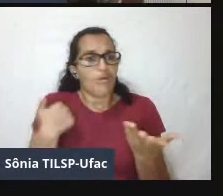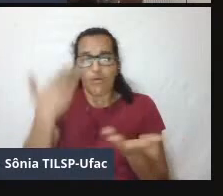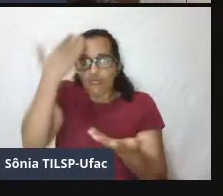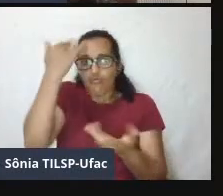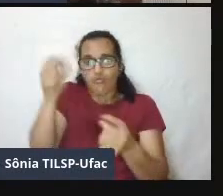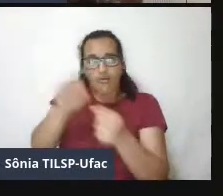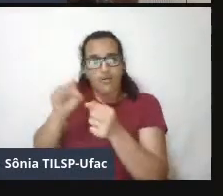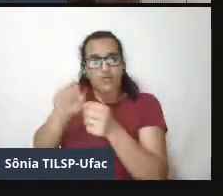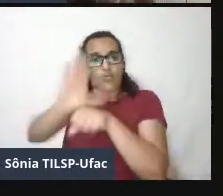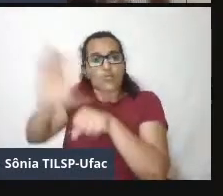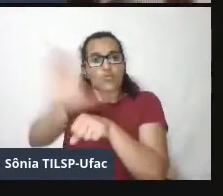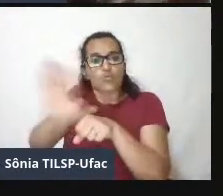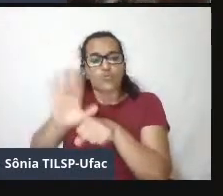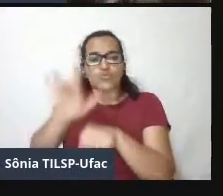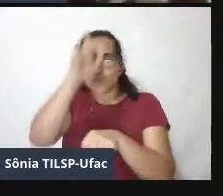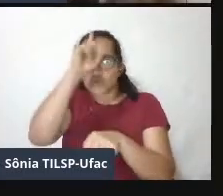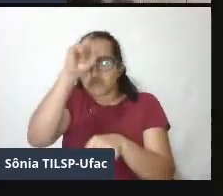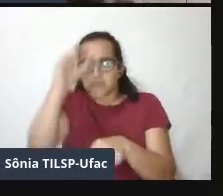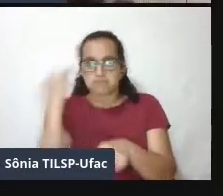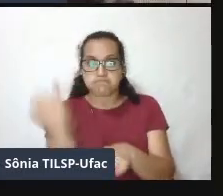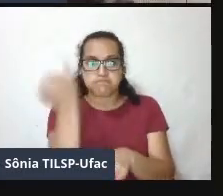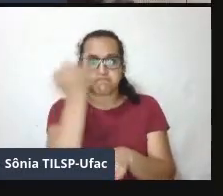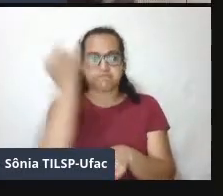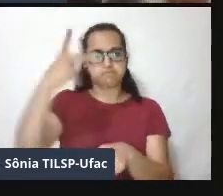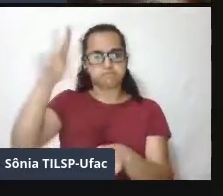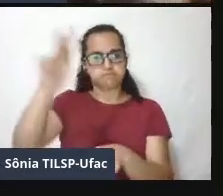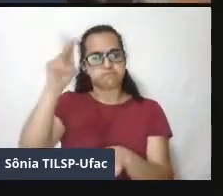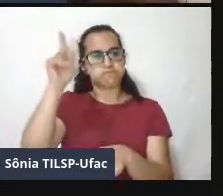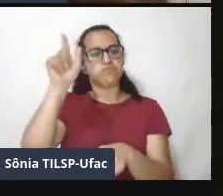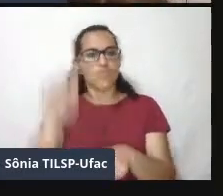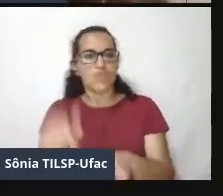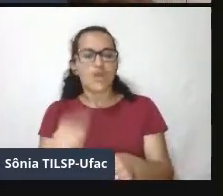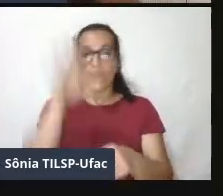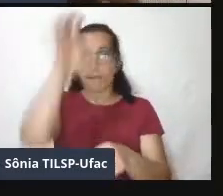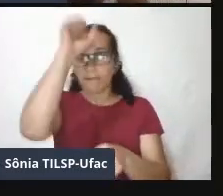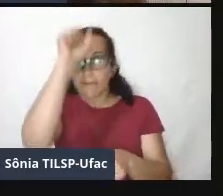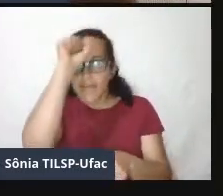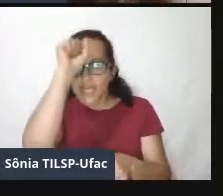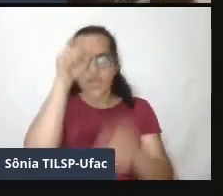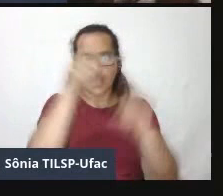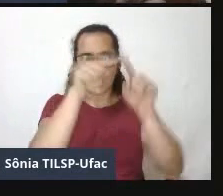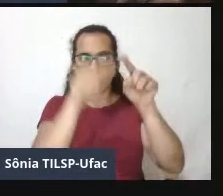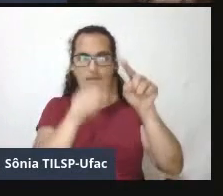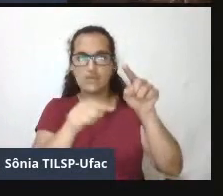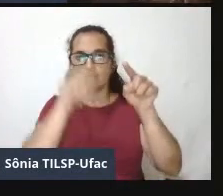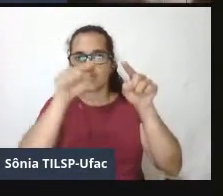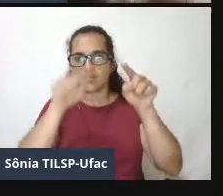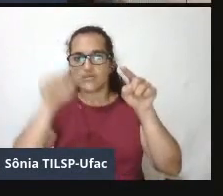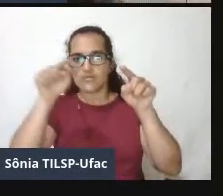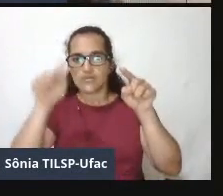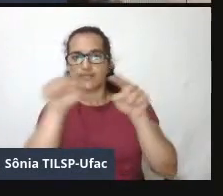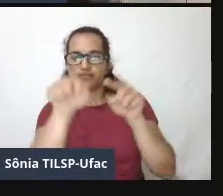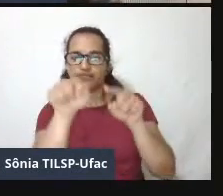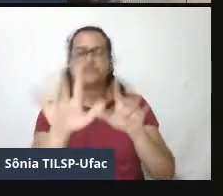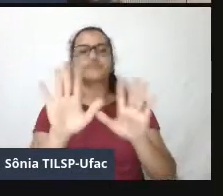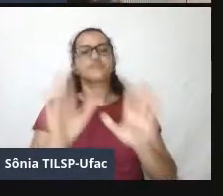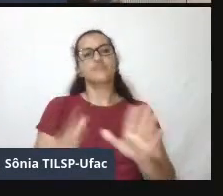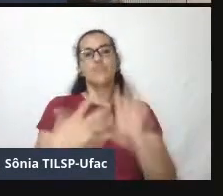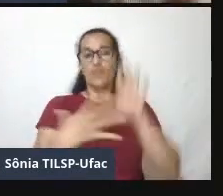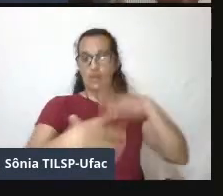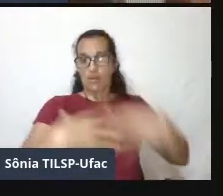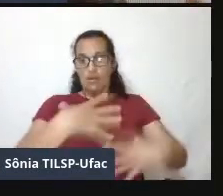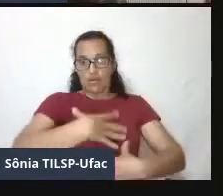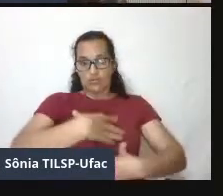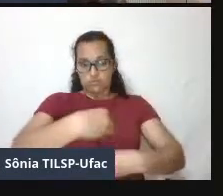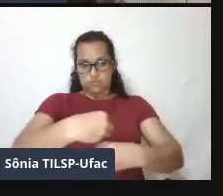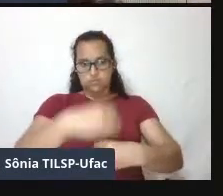para aprender a entender as benditas linhas E e linhas M que constituem a imagem da ultrassonografia? Porque